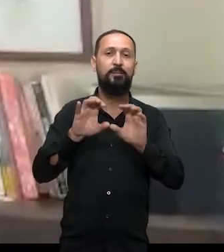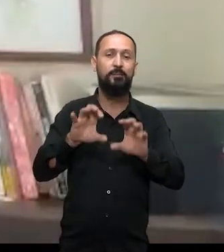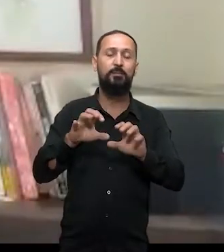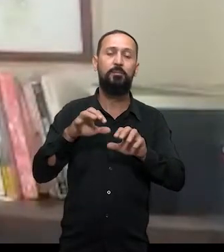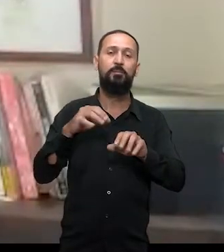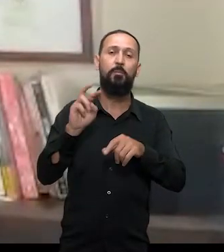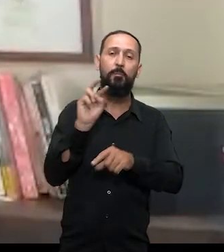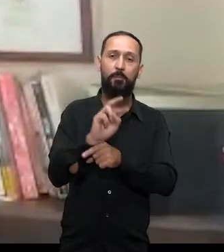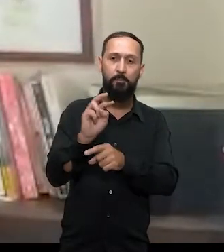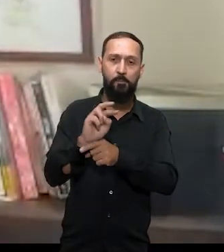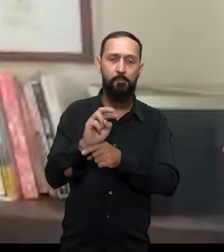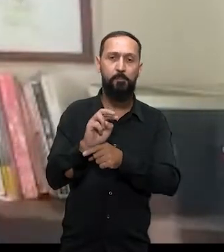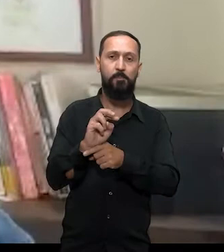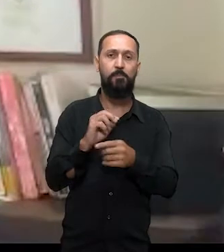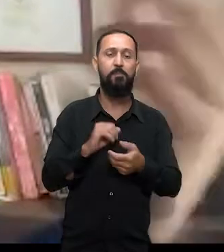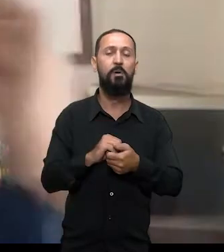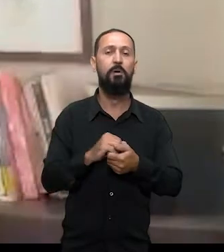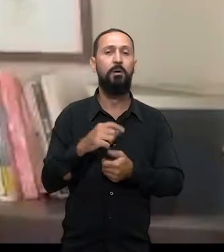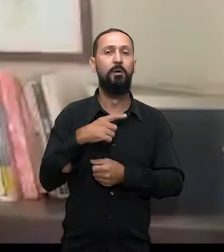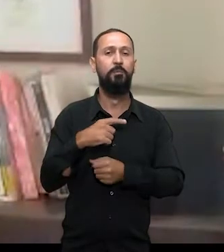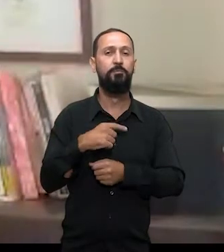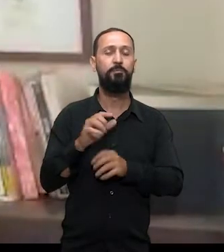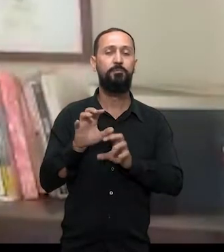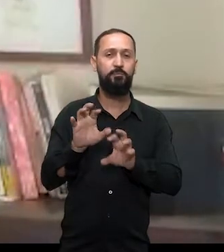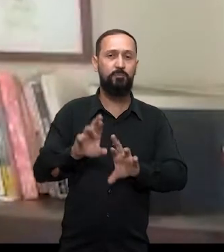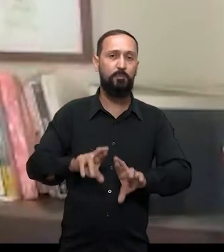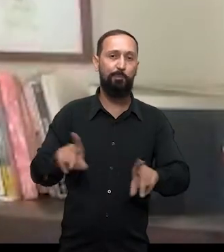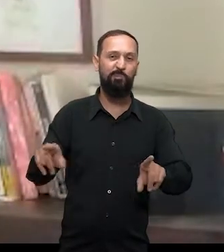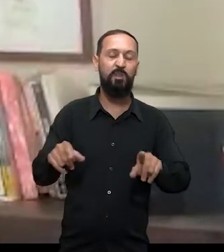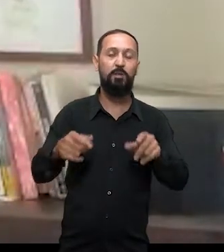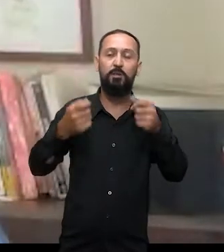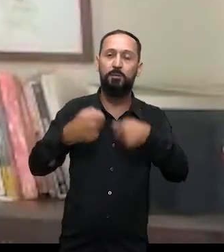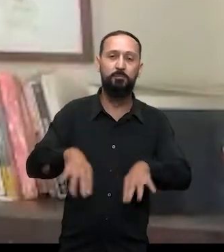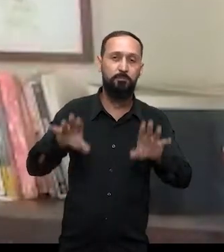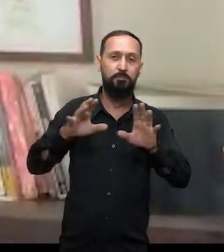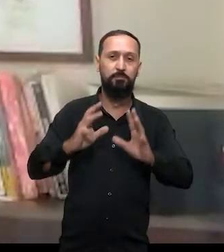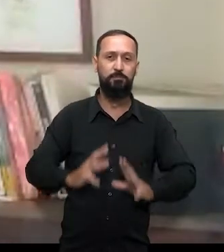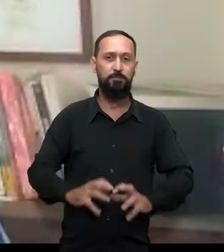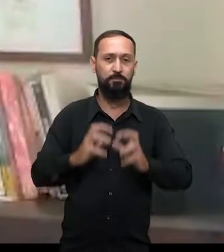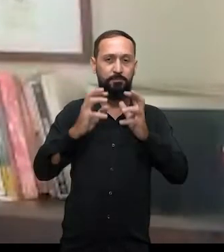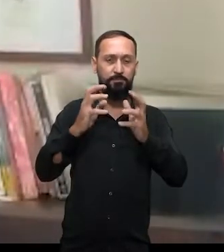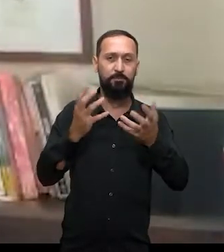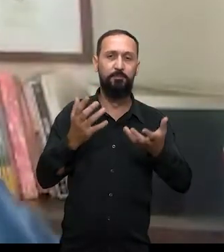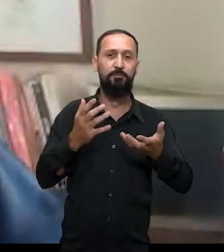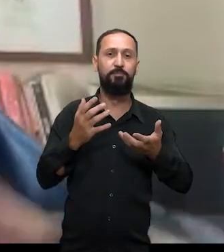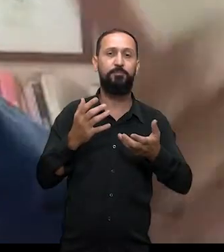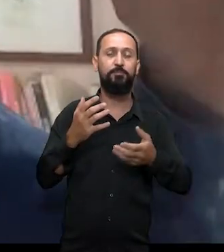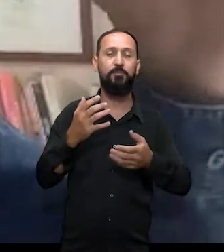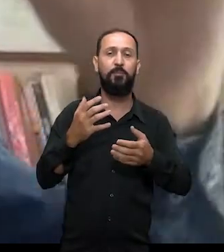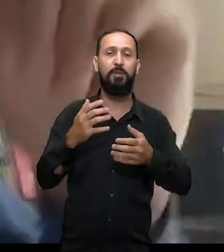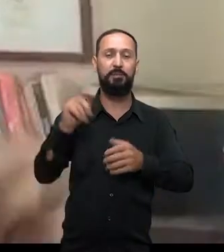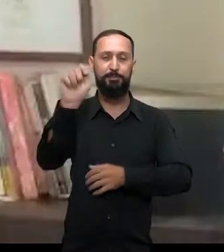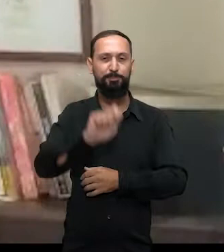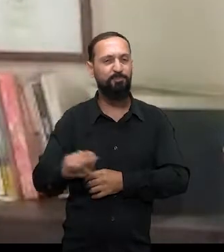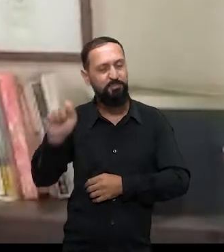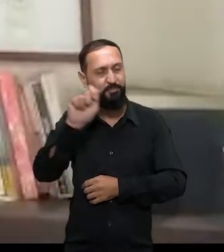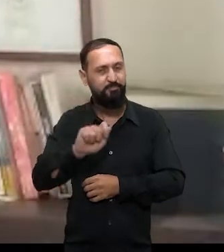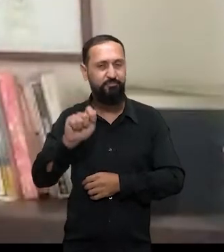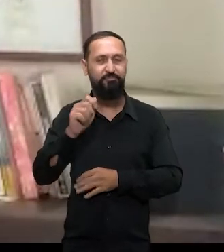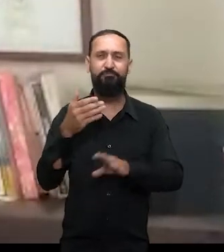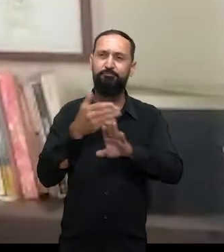forma tradicional de vida. Ele trouxe isso de uma outra forma, sem precisar ir brigar nas